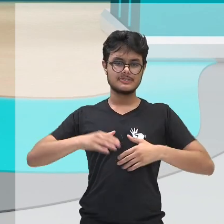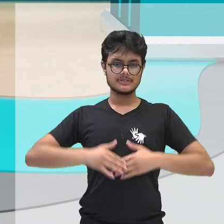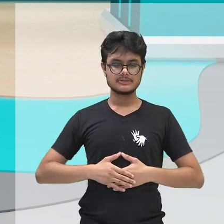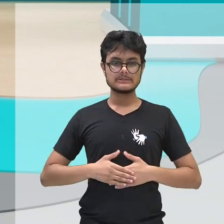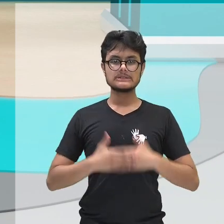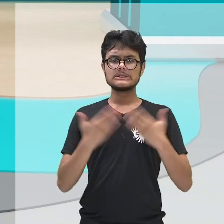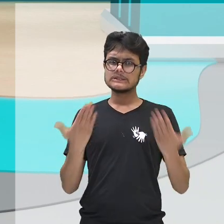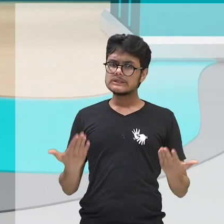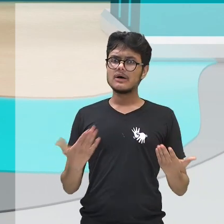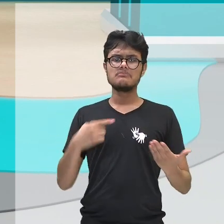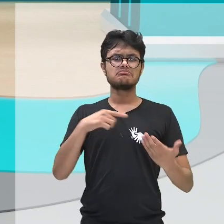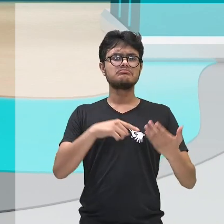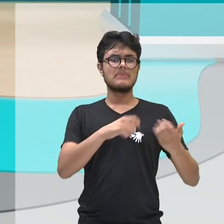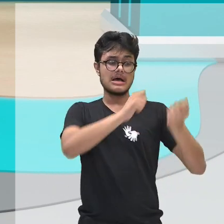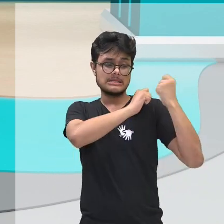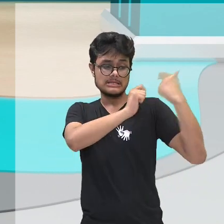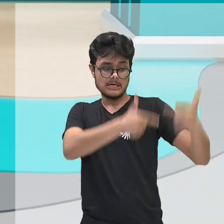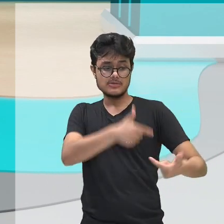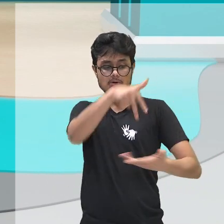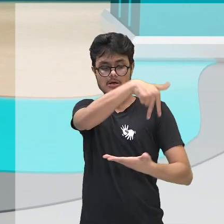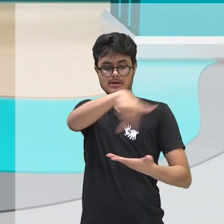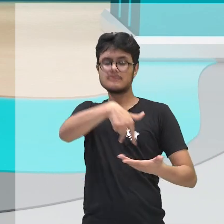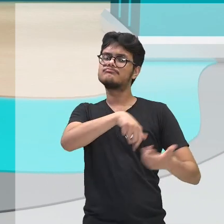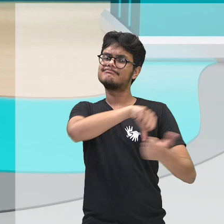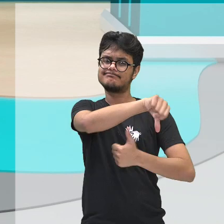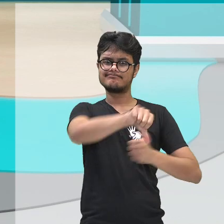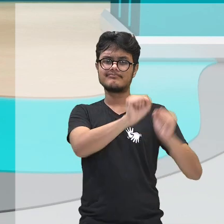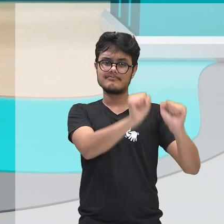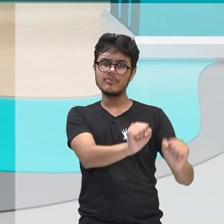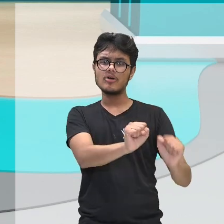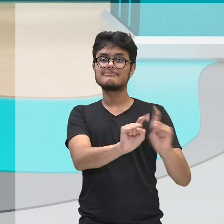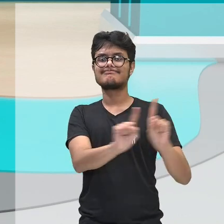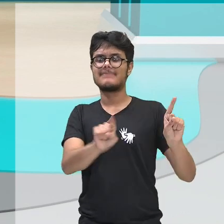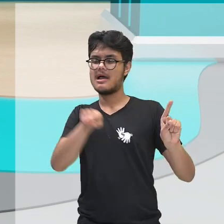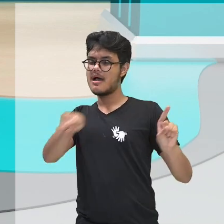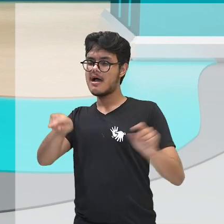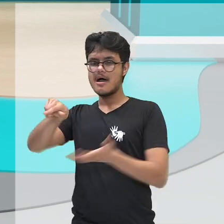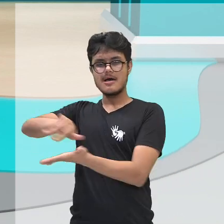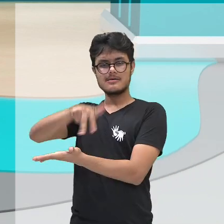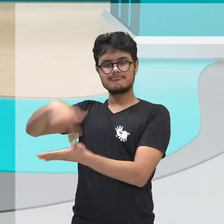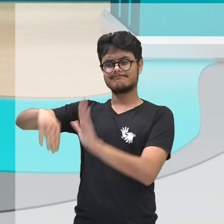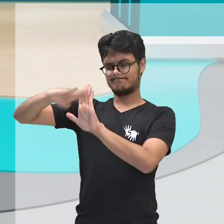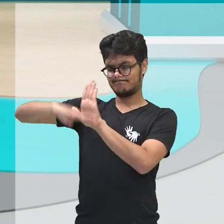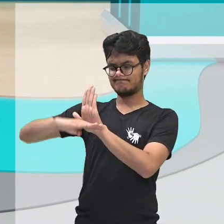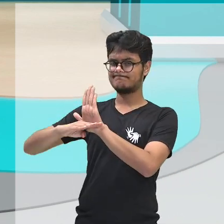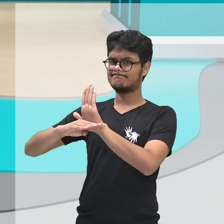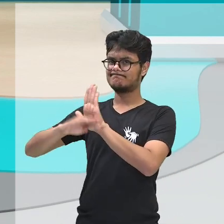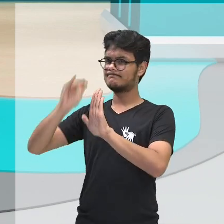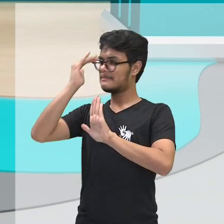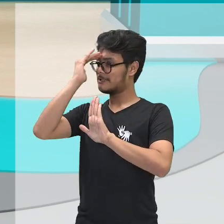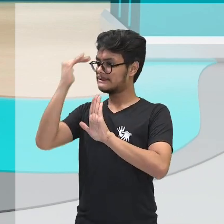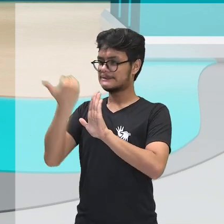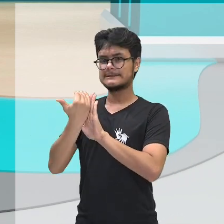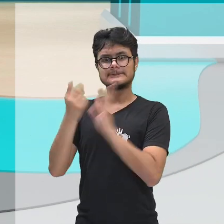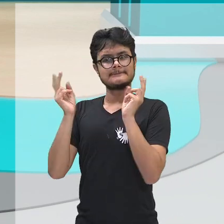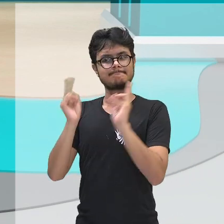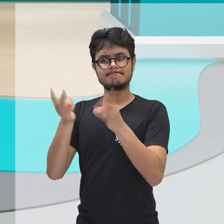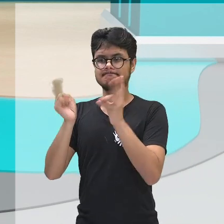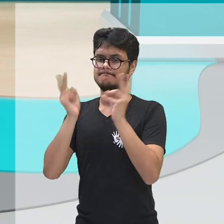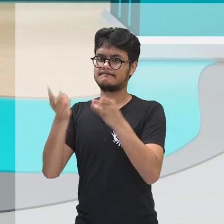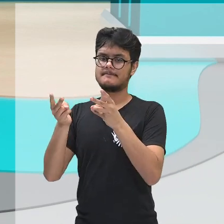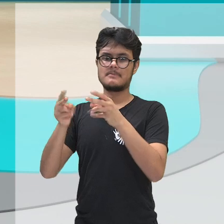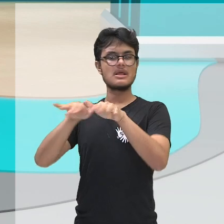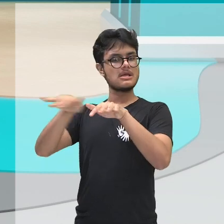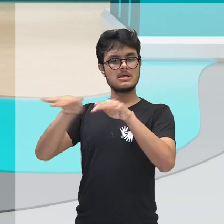você pode fazer modificações sem perder a essência. Na clássica, você não pode fazer modificações, porque é